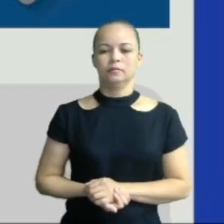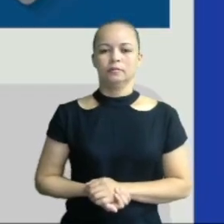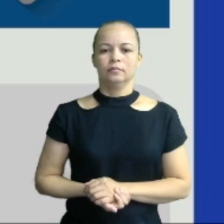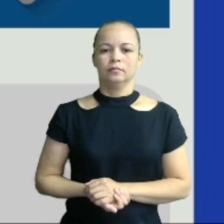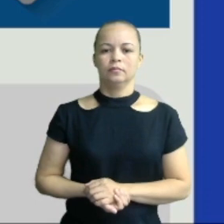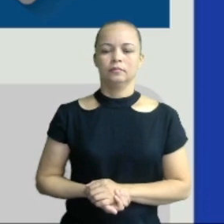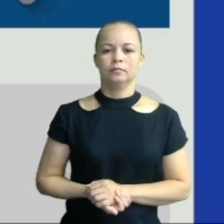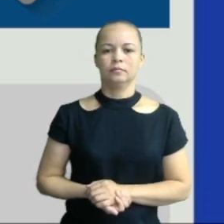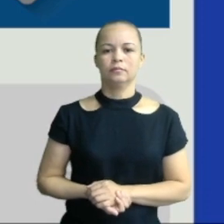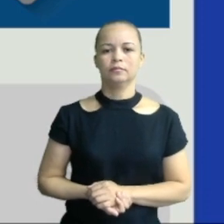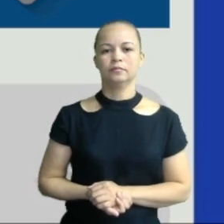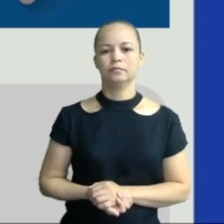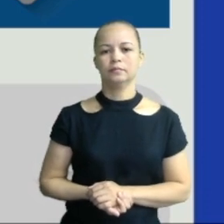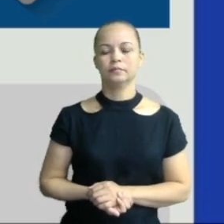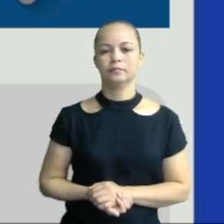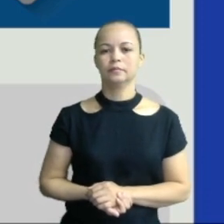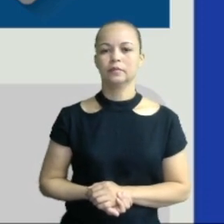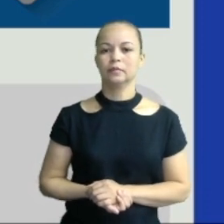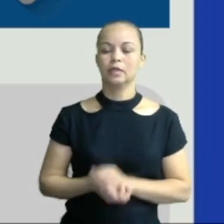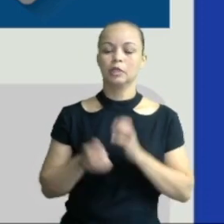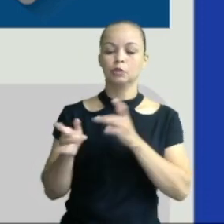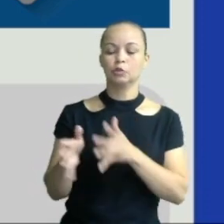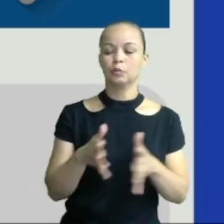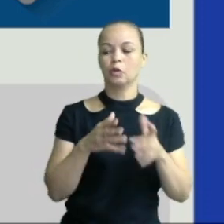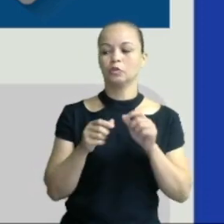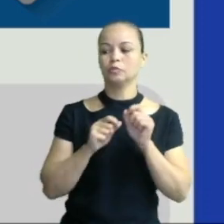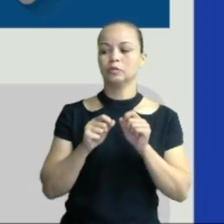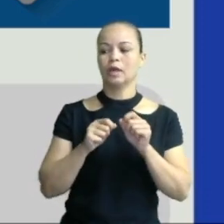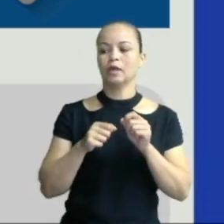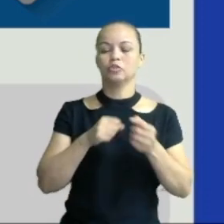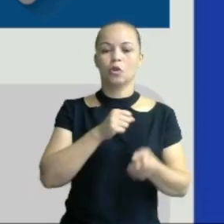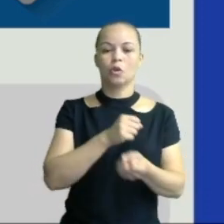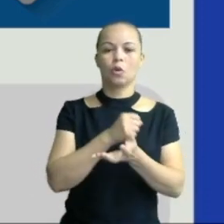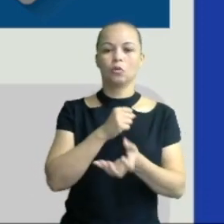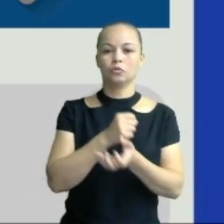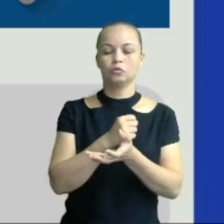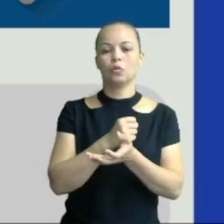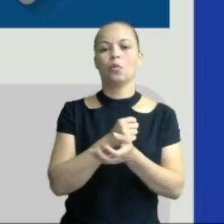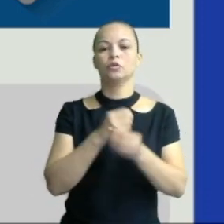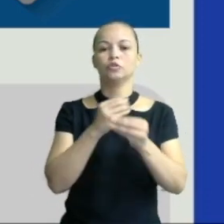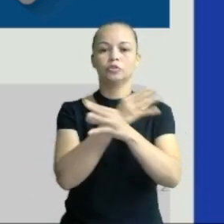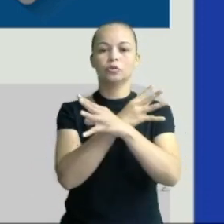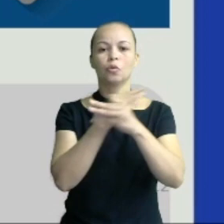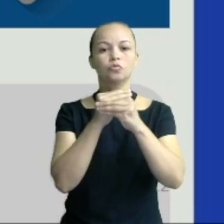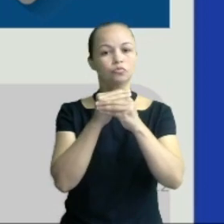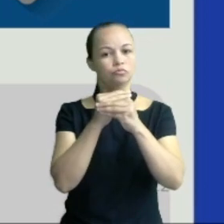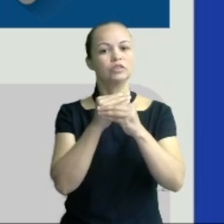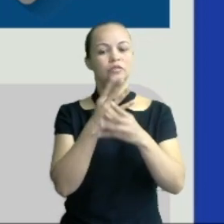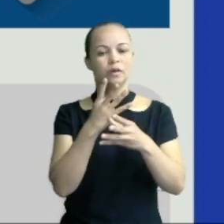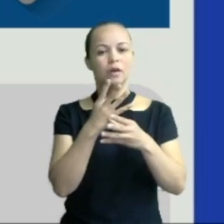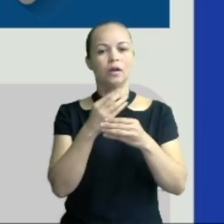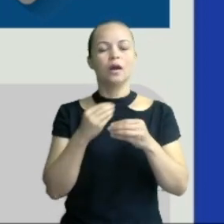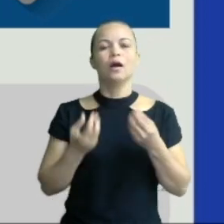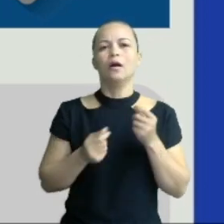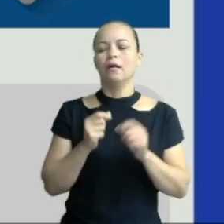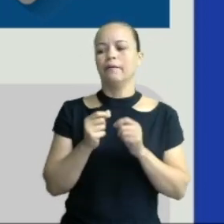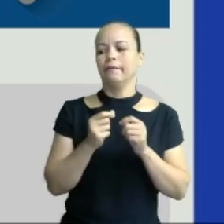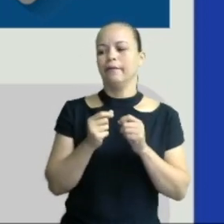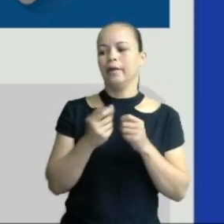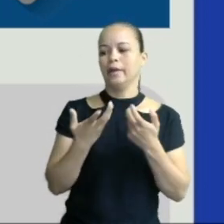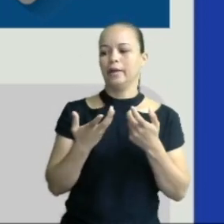E nos próximos, nas locuções conjuntivas, a medida e a